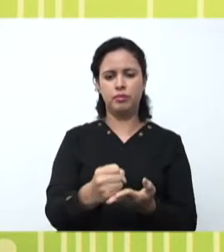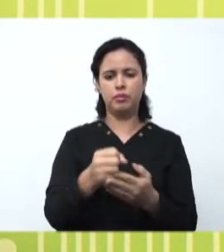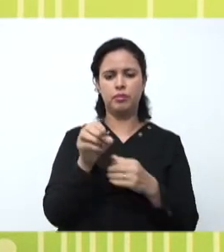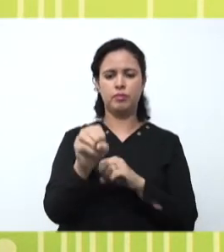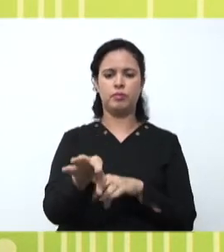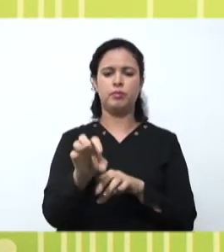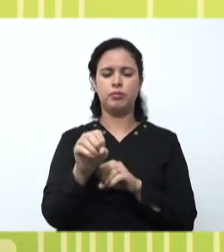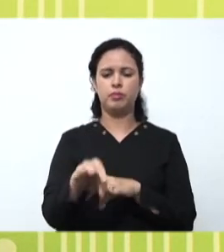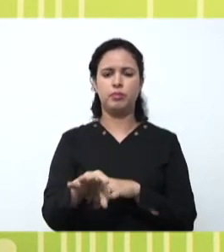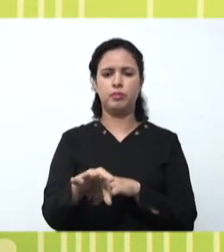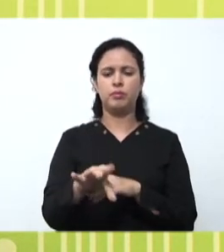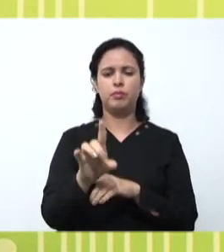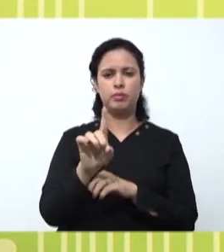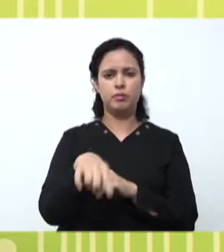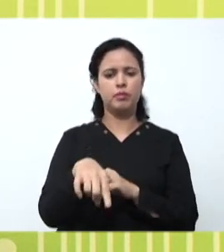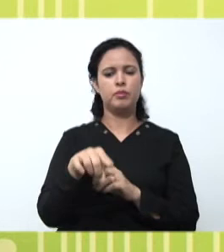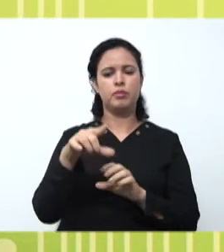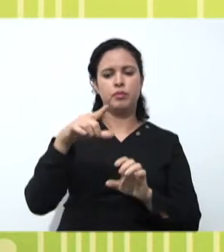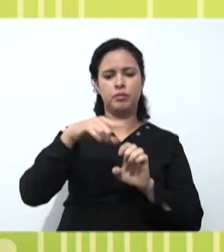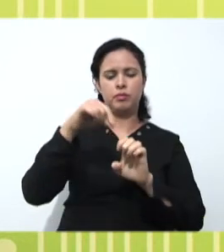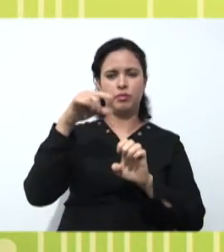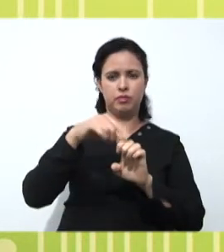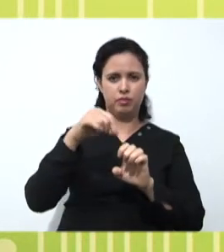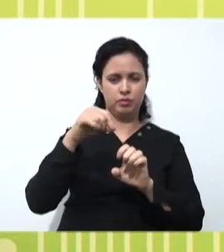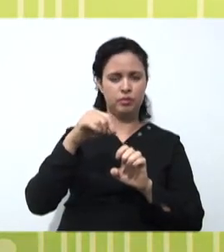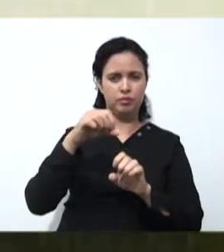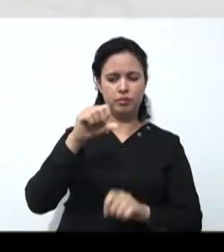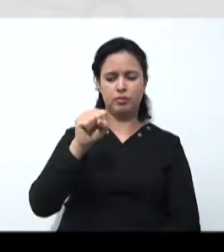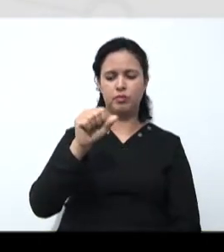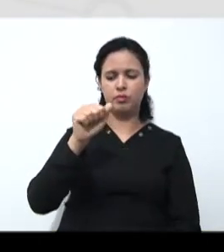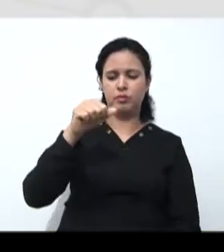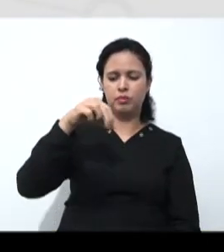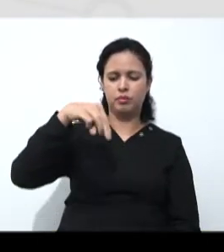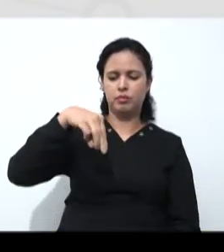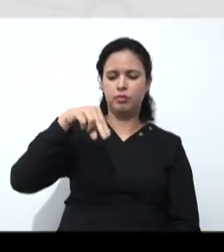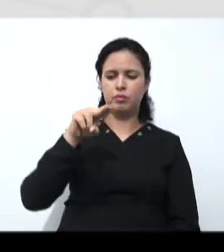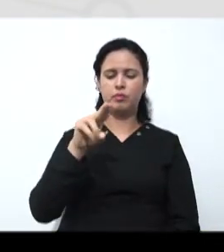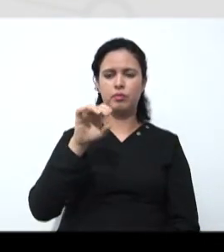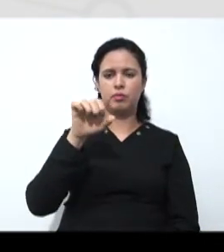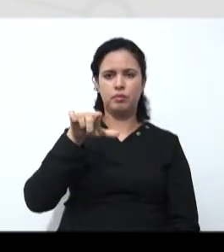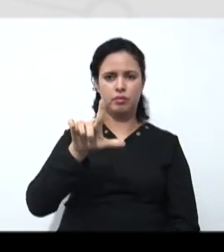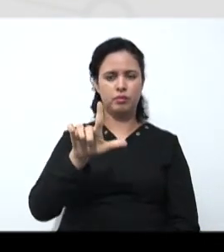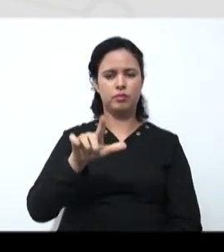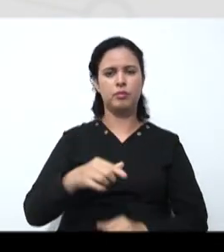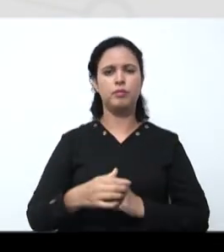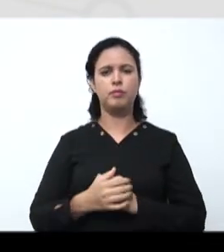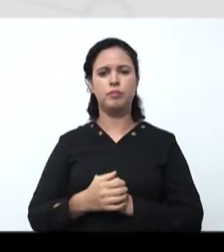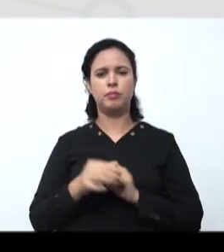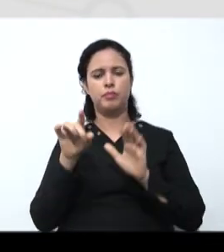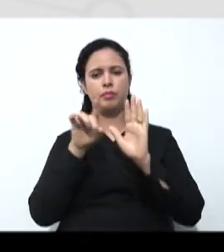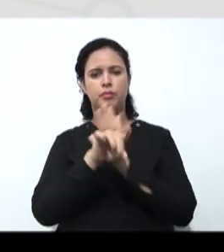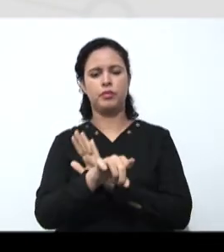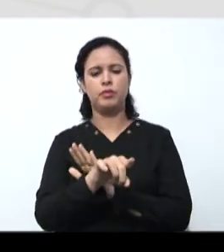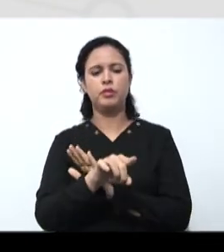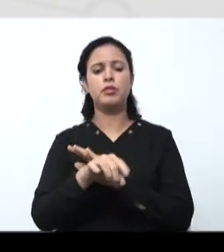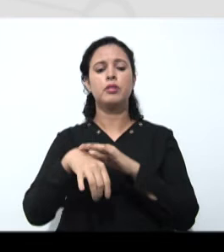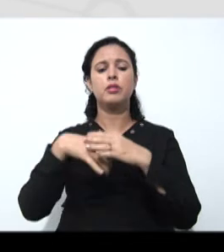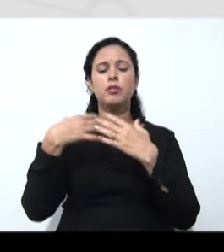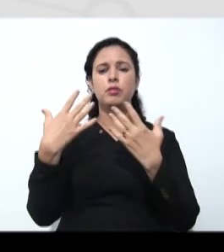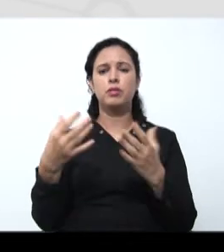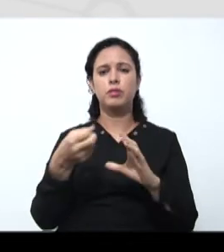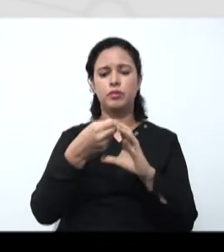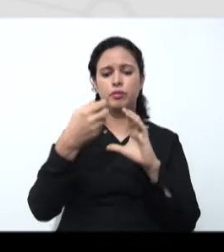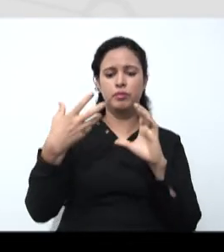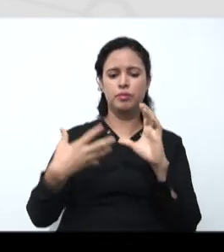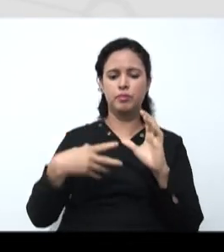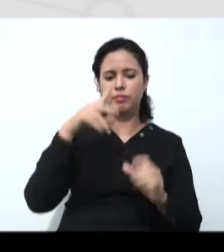educacional, como o caso do empreendedor Samuel. Na terceira questão, a gente tem aqui a pergunta: quais as